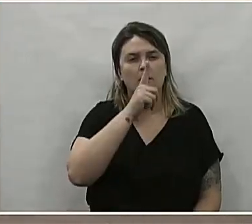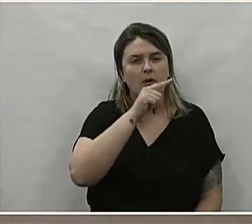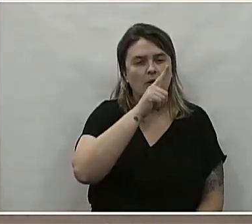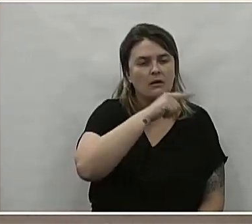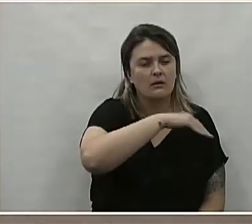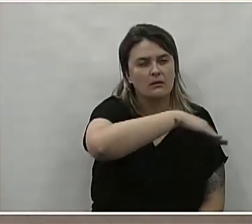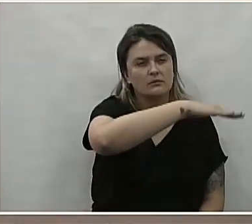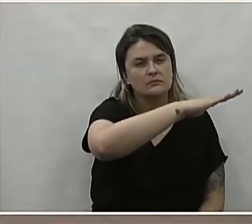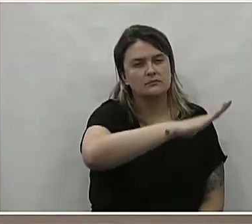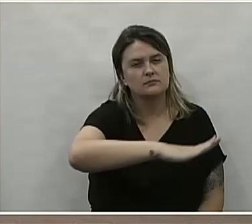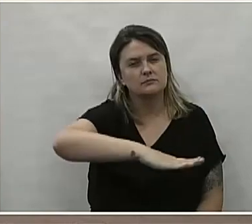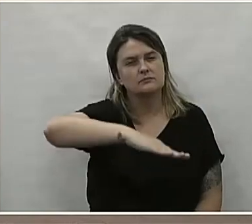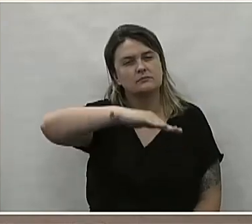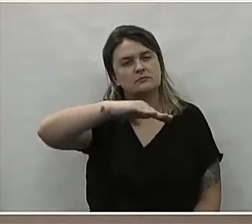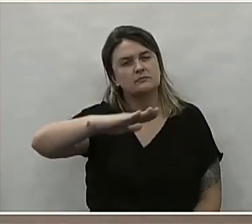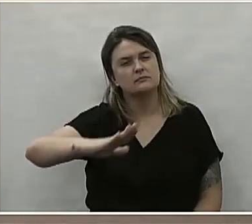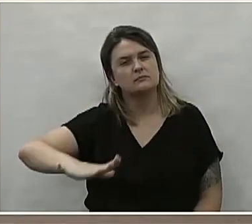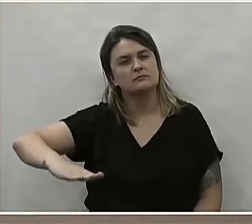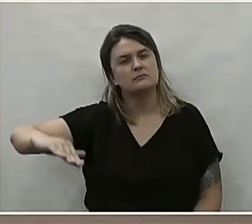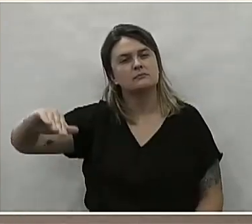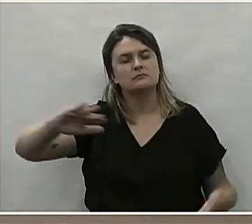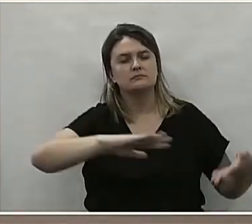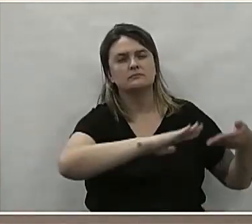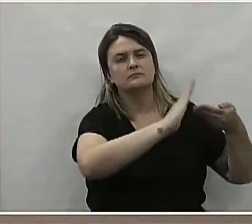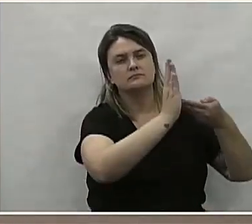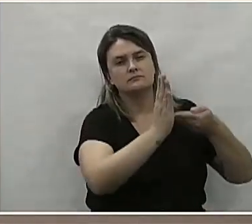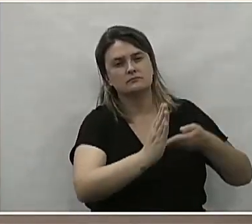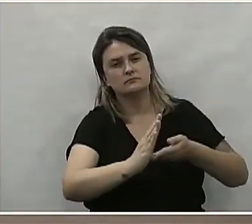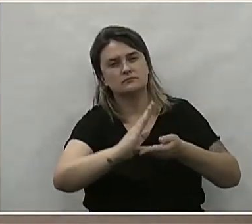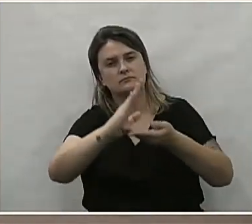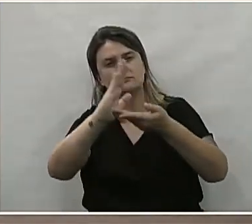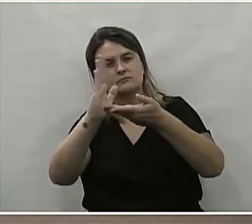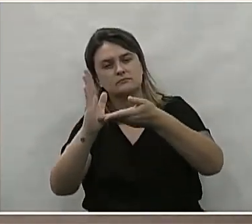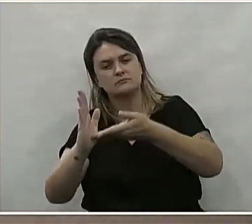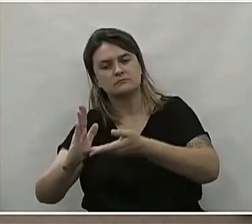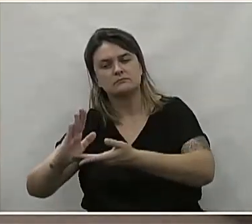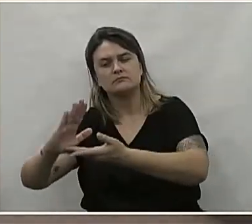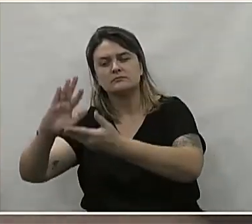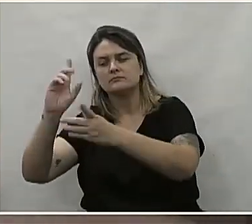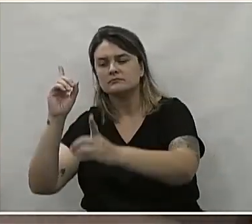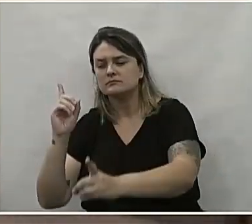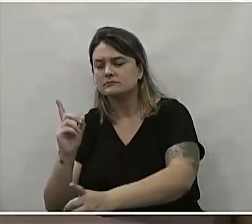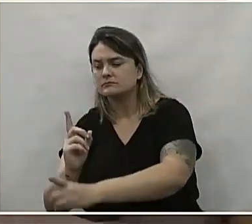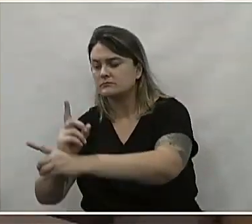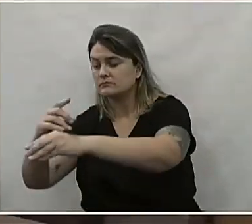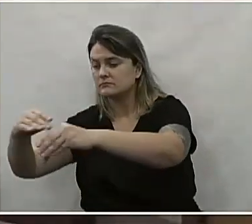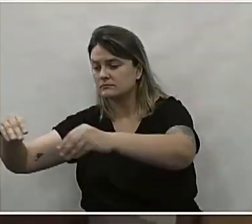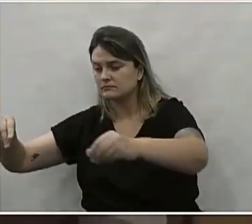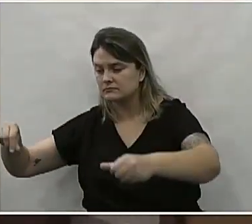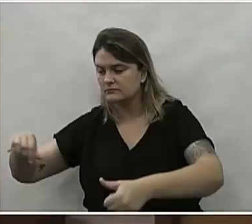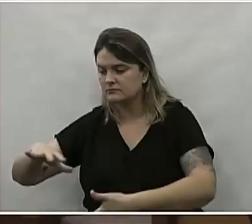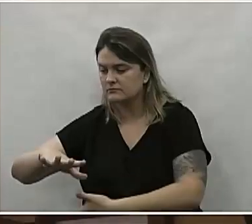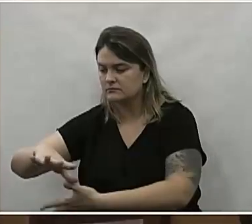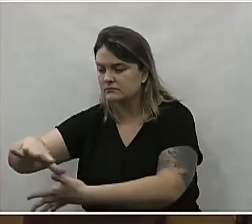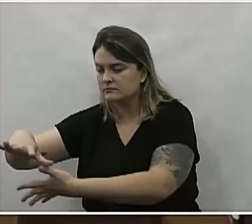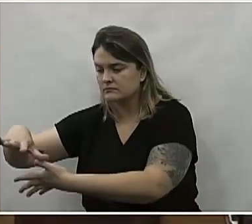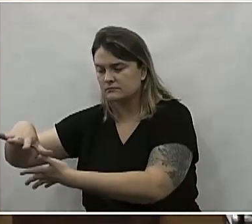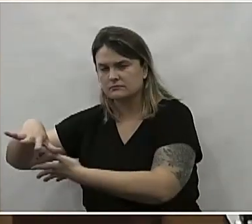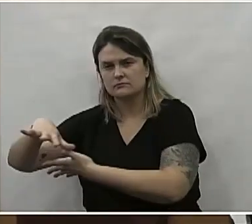Em tal eternamente ver-se esplêndido Ao som do mar e à luz do céu profundo